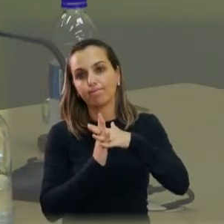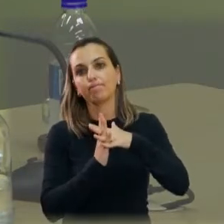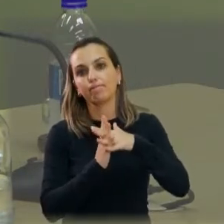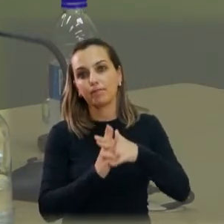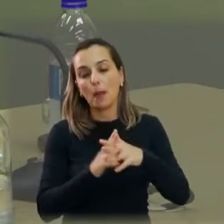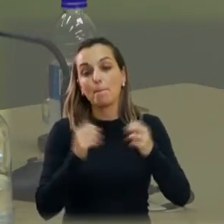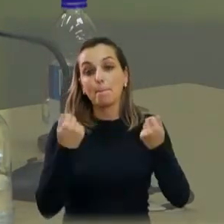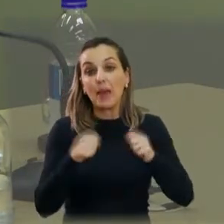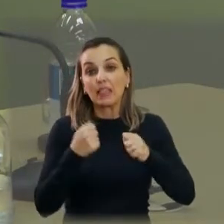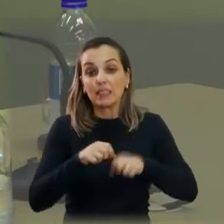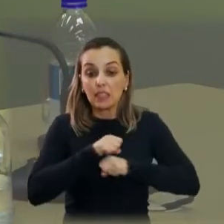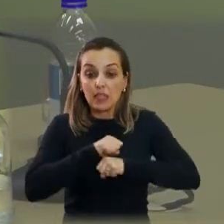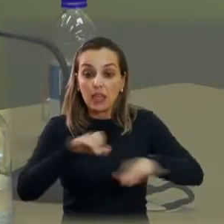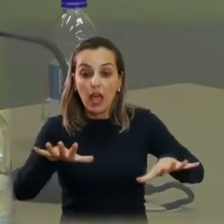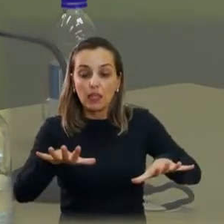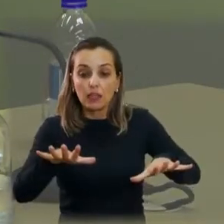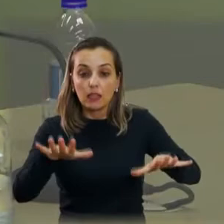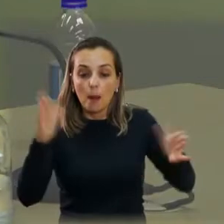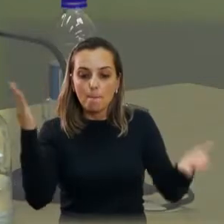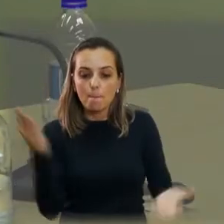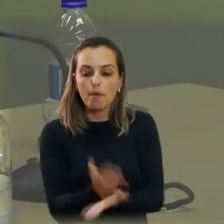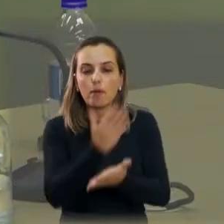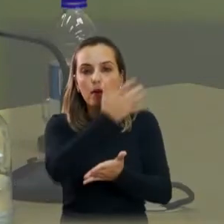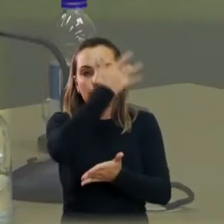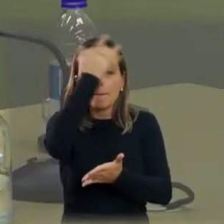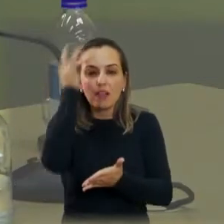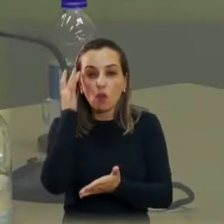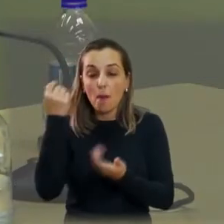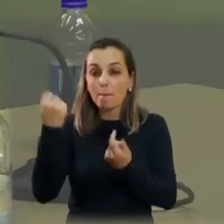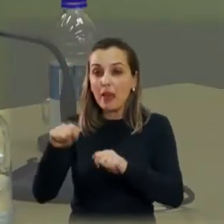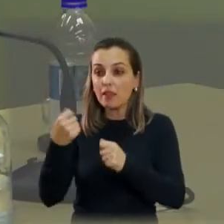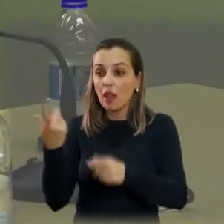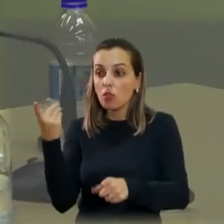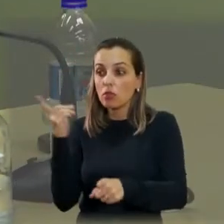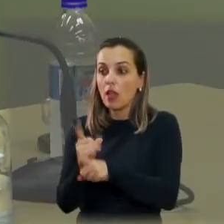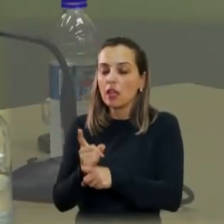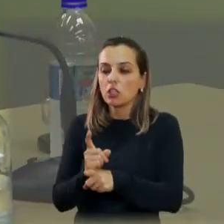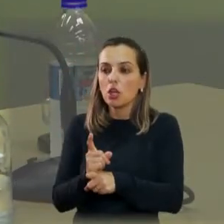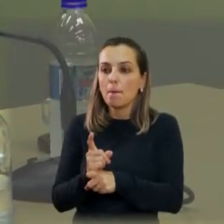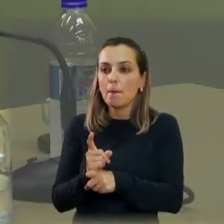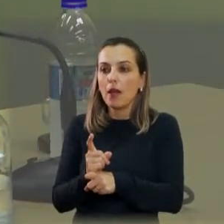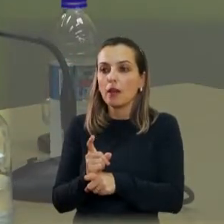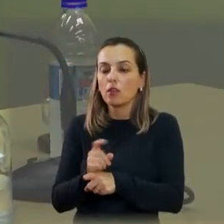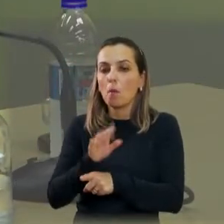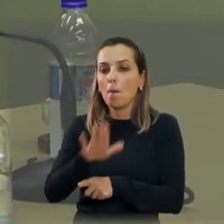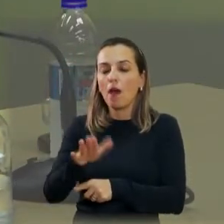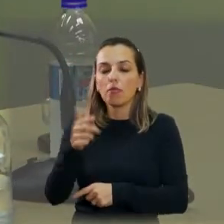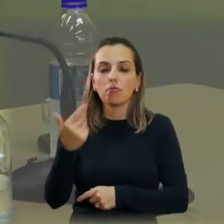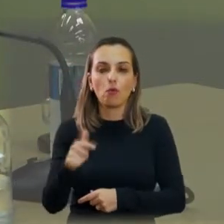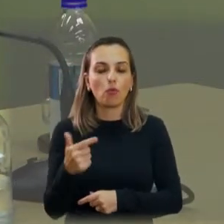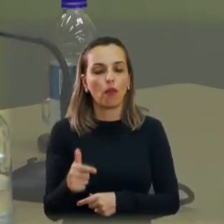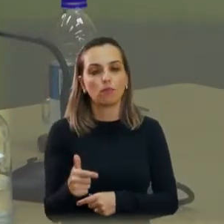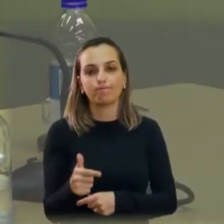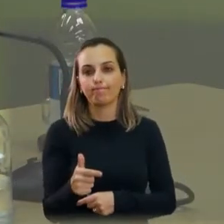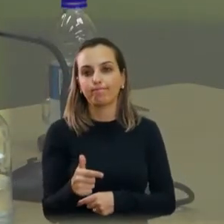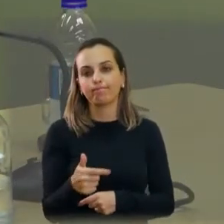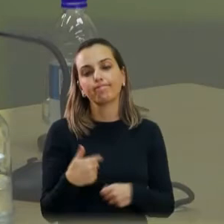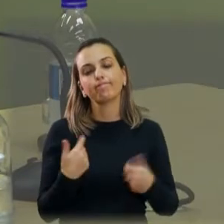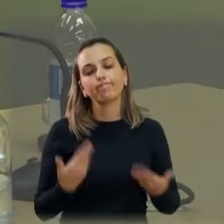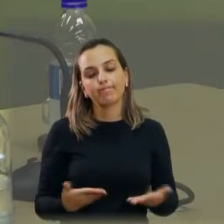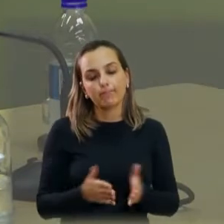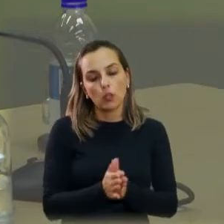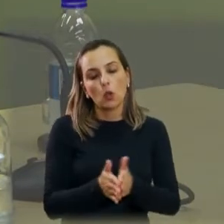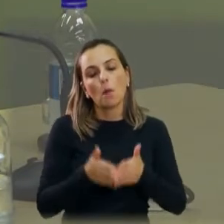interromper a transmissão, nós vamos ter pessoas precisando de atendimento e fora dos serviços de saúde. Então,